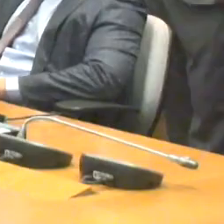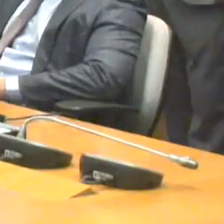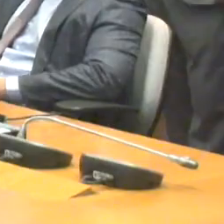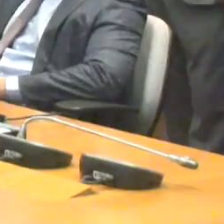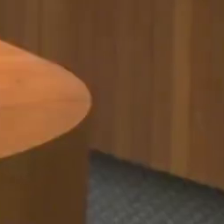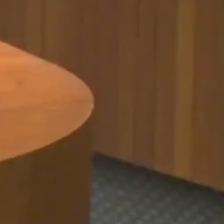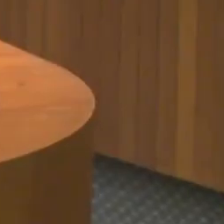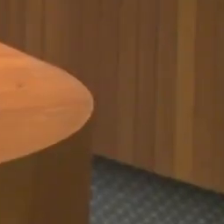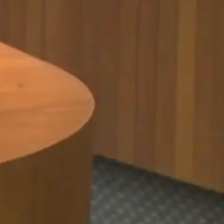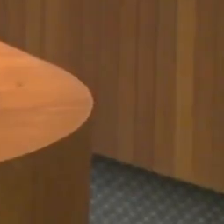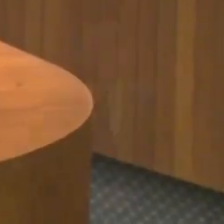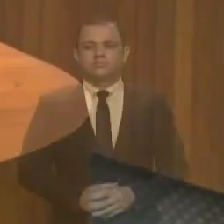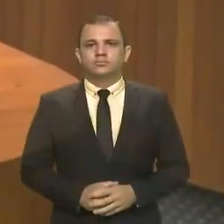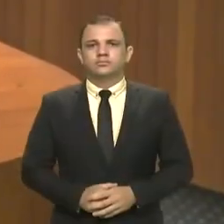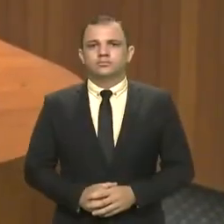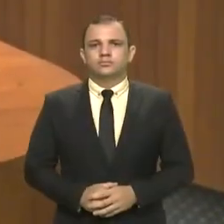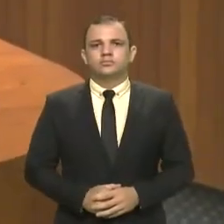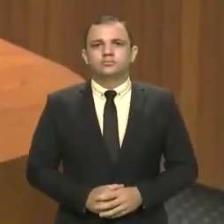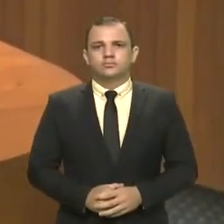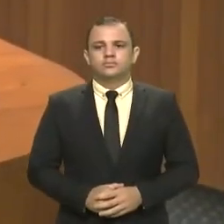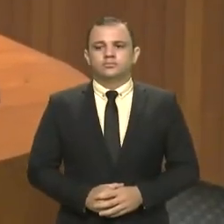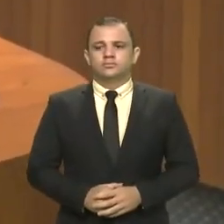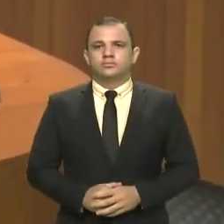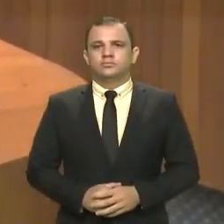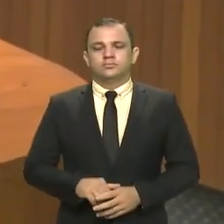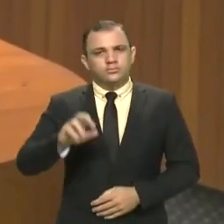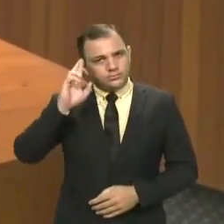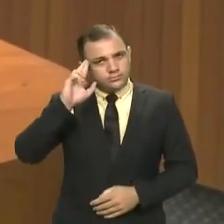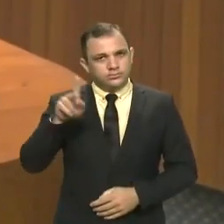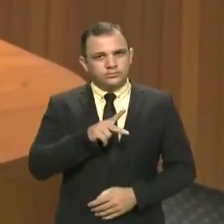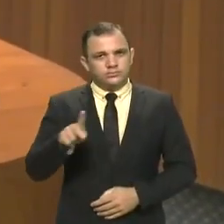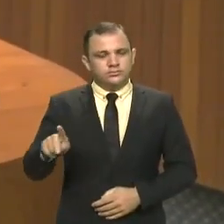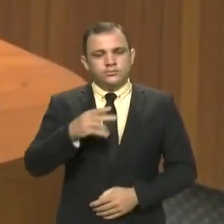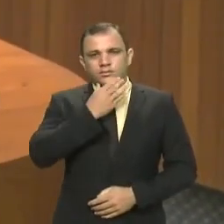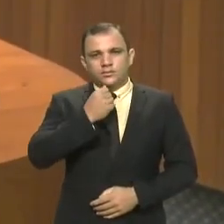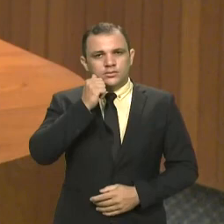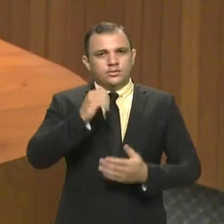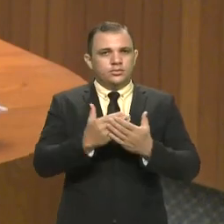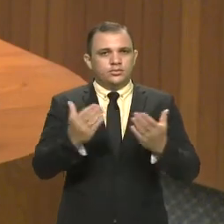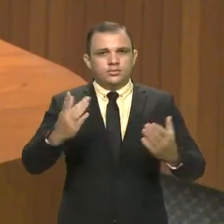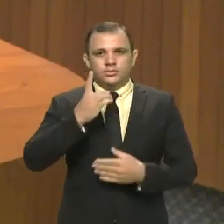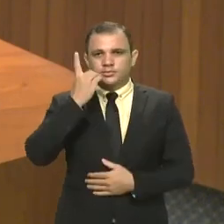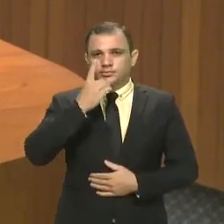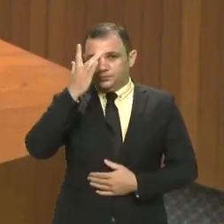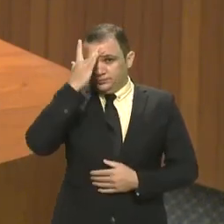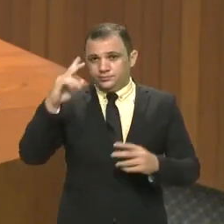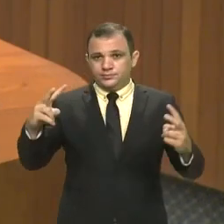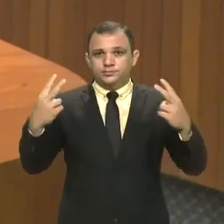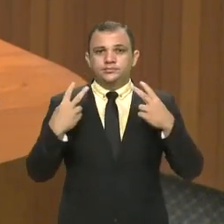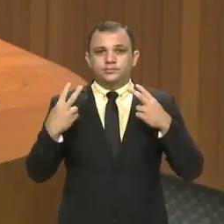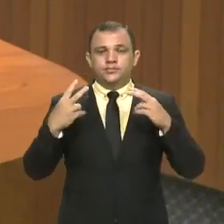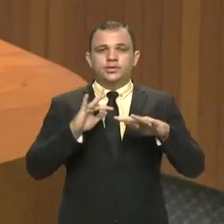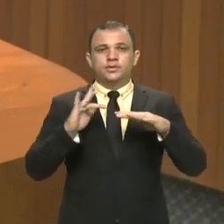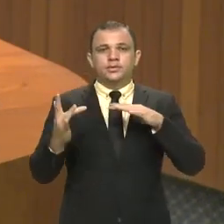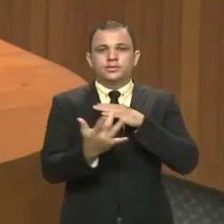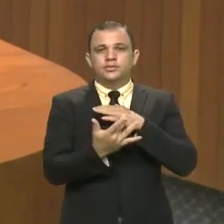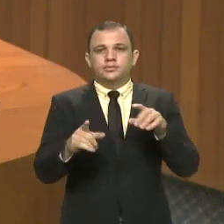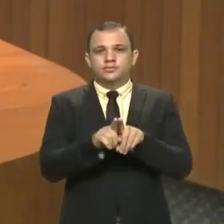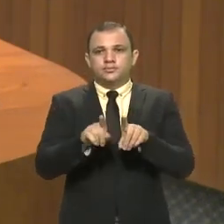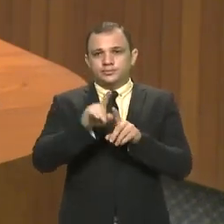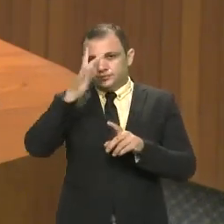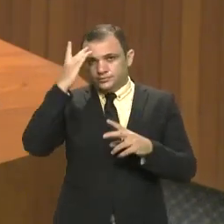Senhor presidente, senhores deputados, deputadas, todos que nos acompanham através das redes sociais, telespectadores da